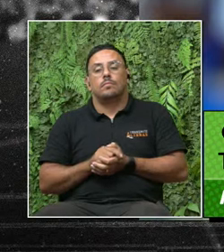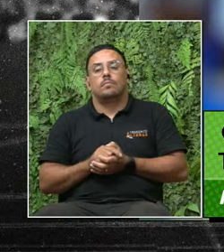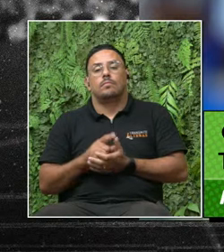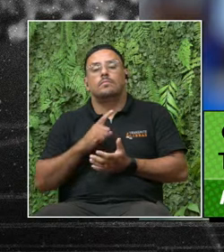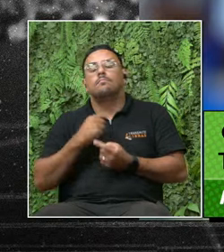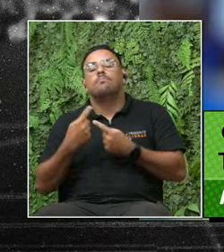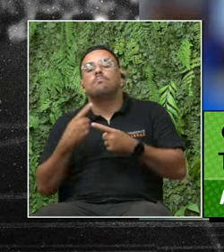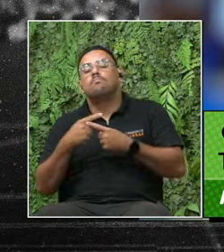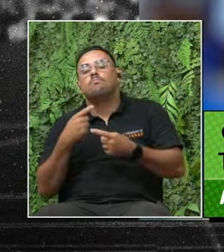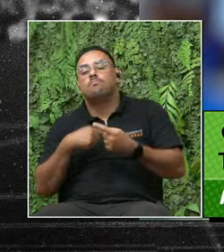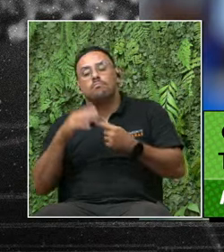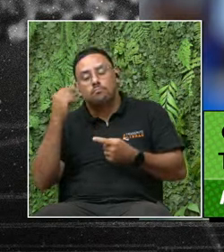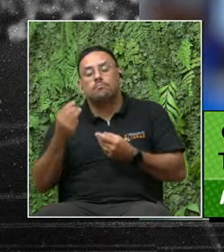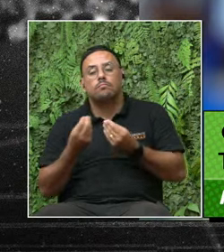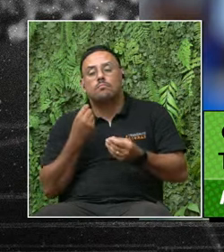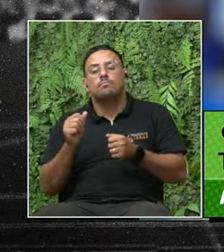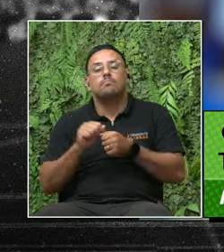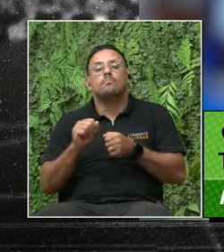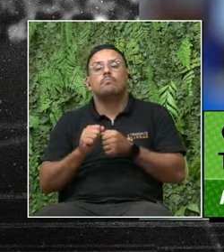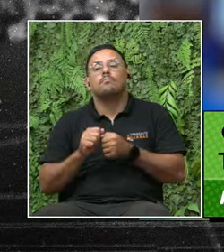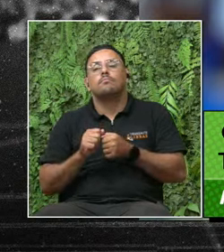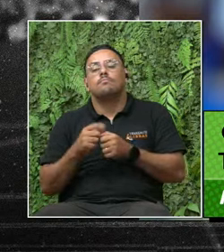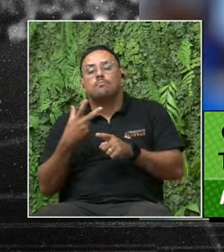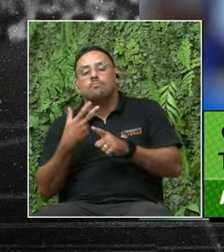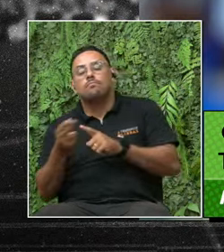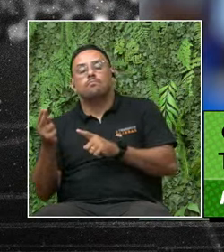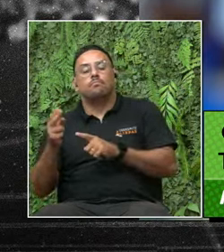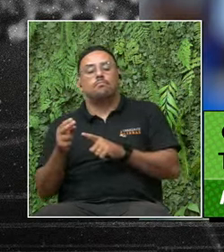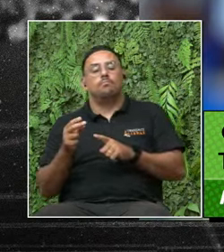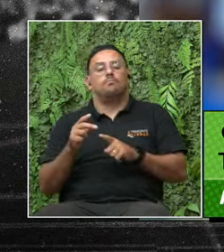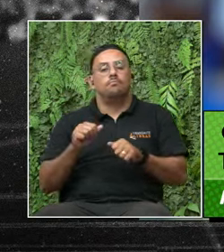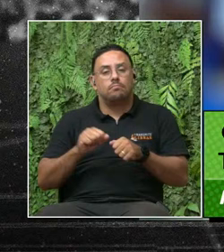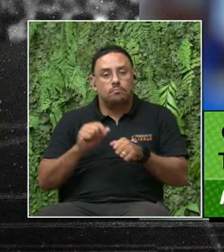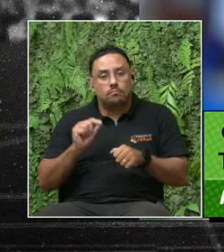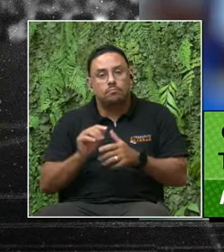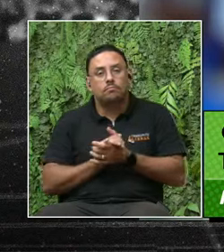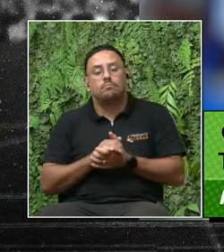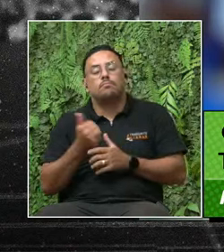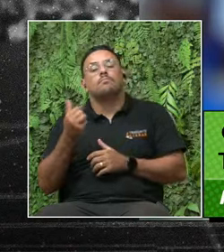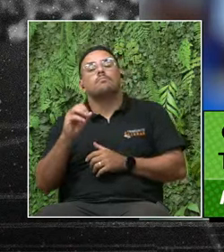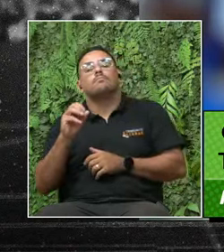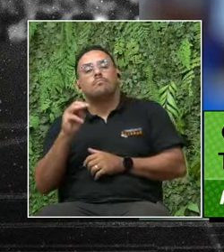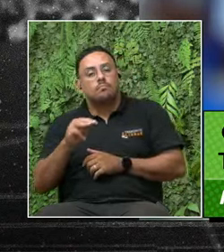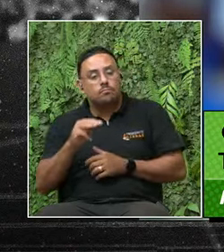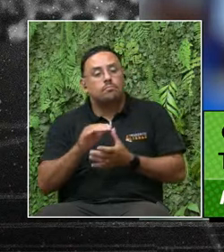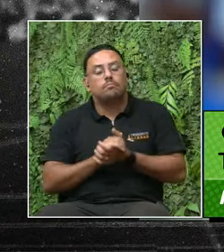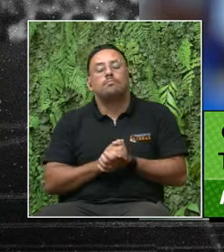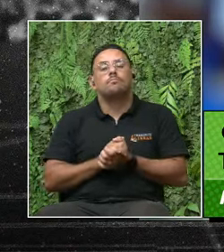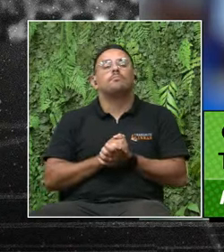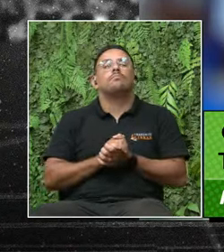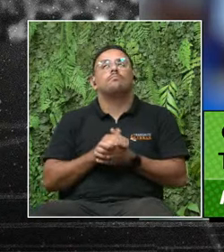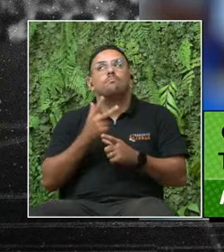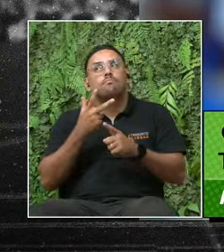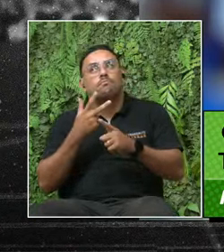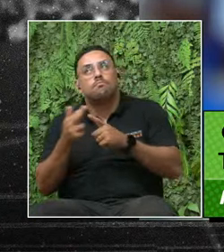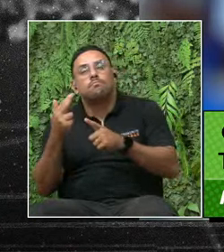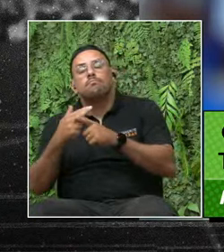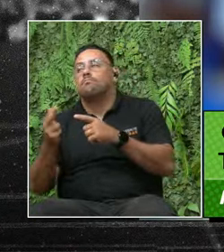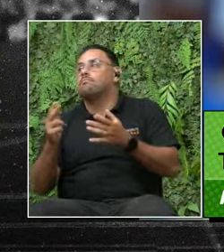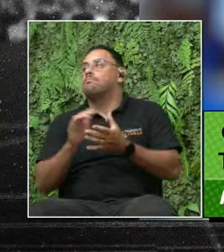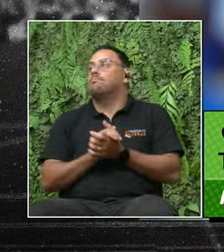noção sabiendo que que consegir lactoria desesperadamente minuto por